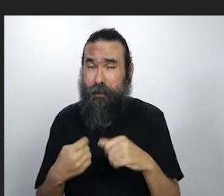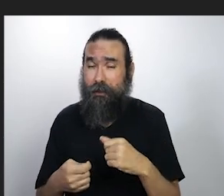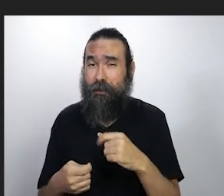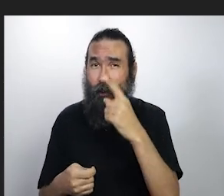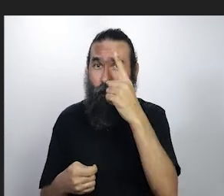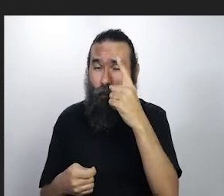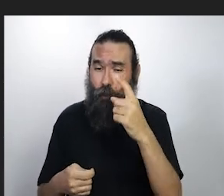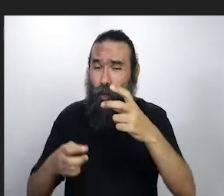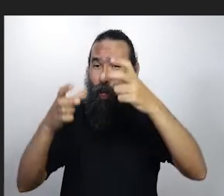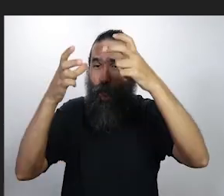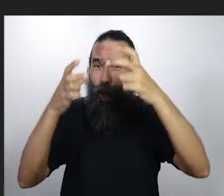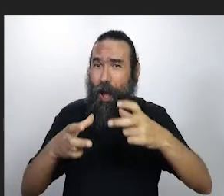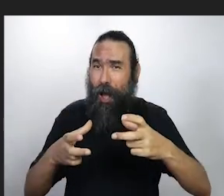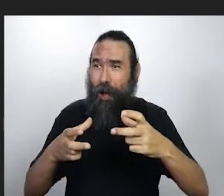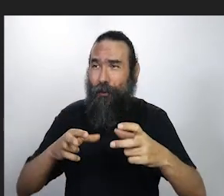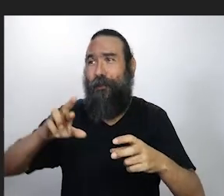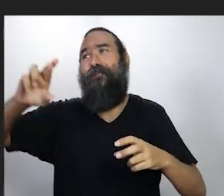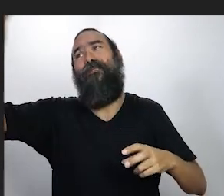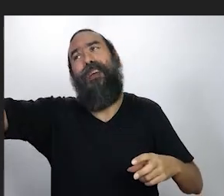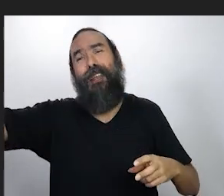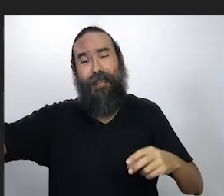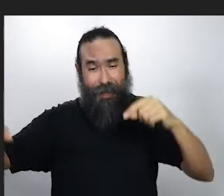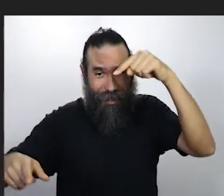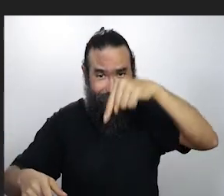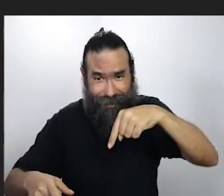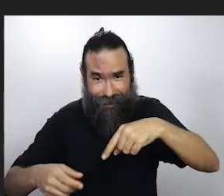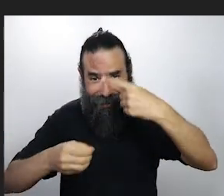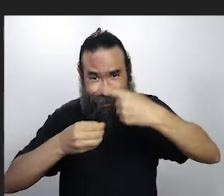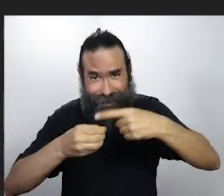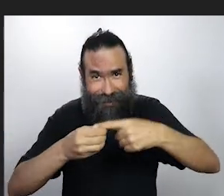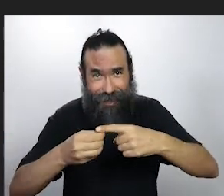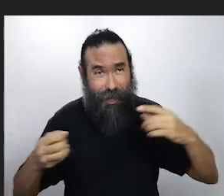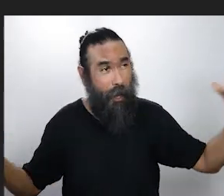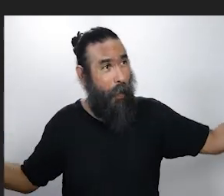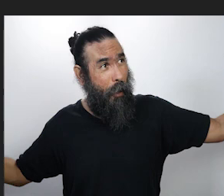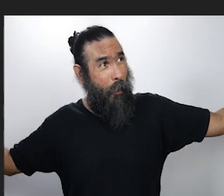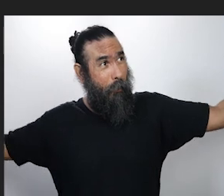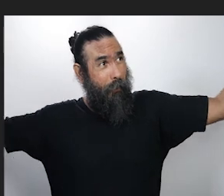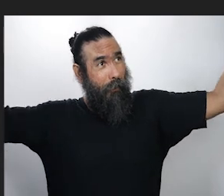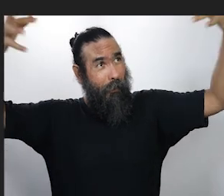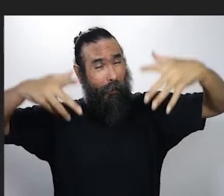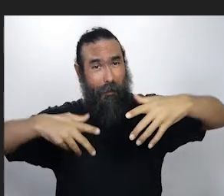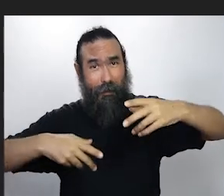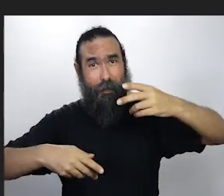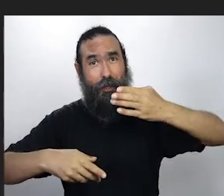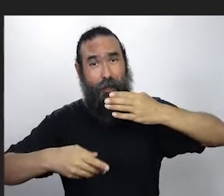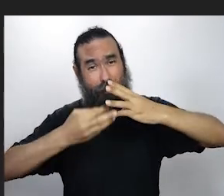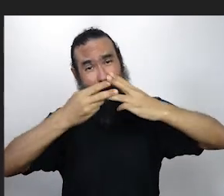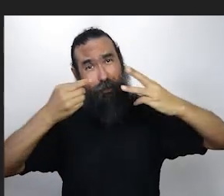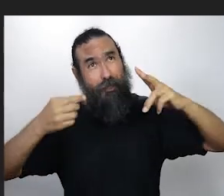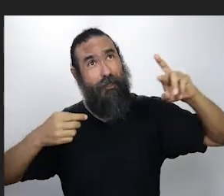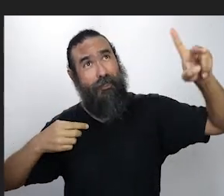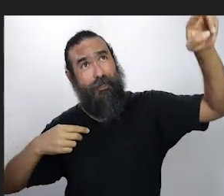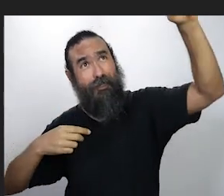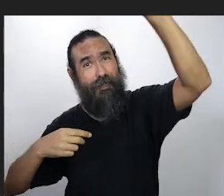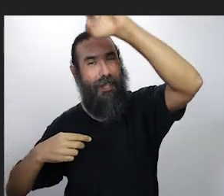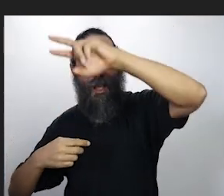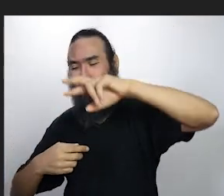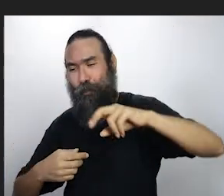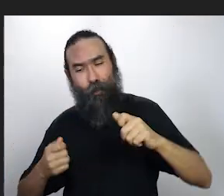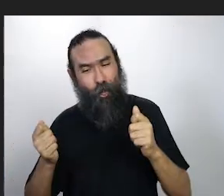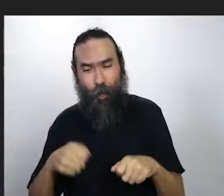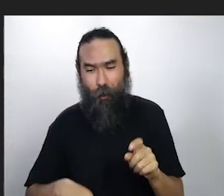lugares, eles não querem tal. Ah, então vamos procurar, achamos uma pousada desativada. E ali veio